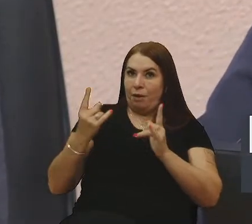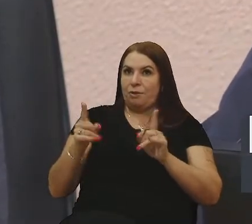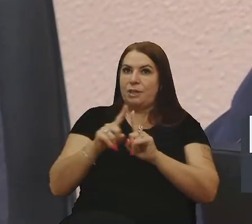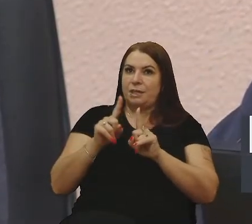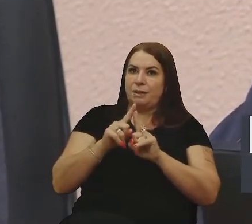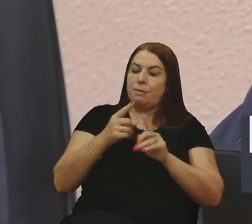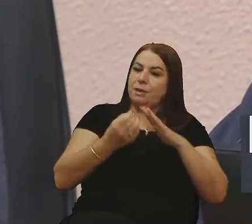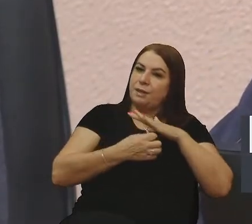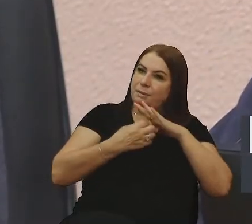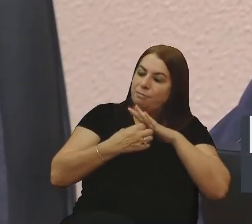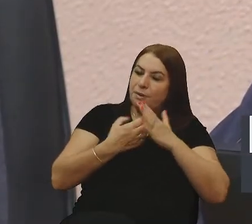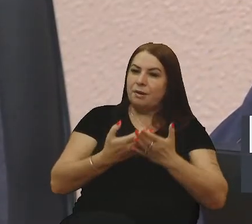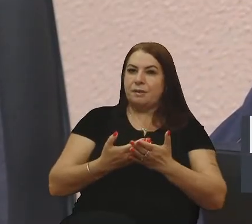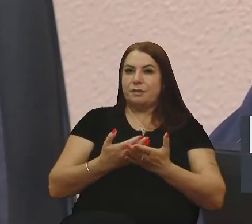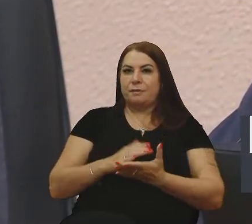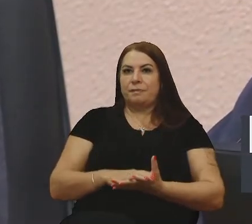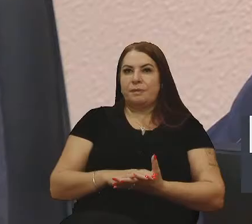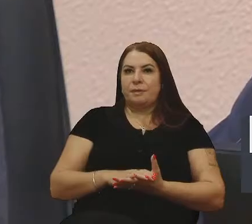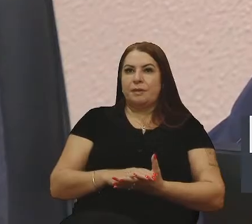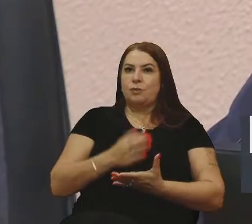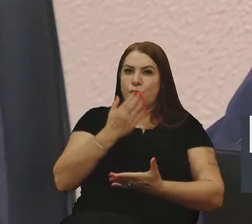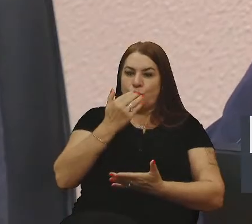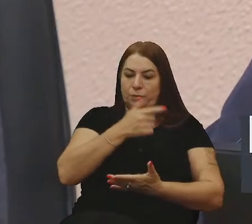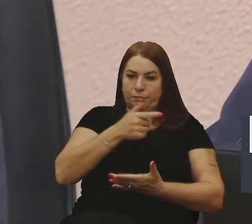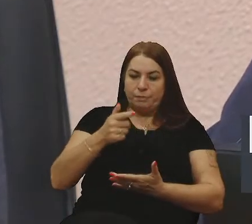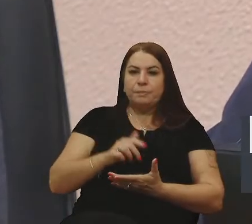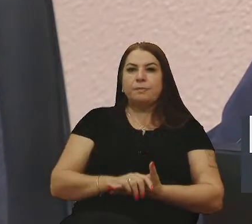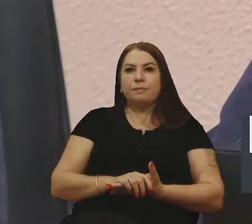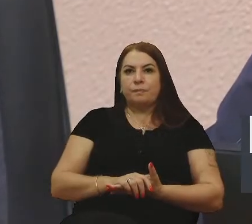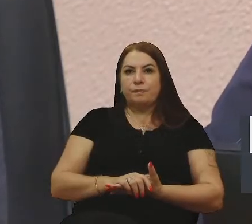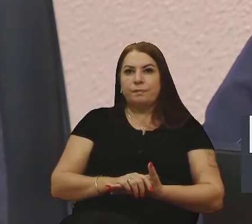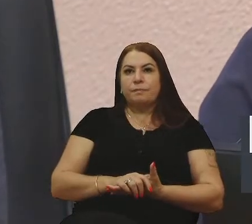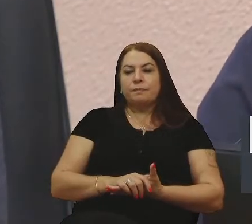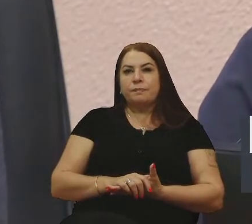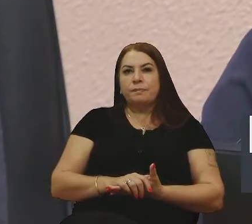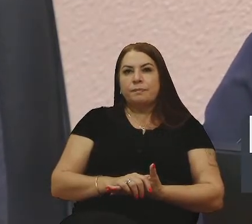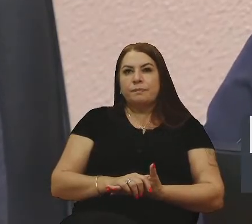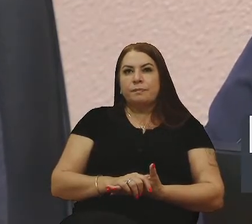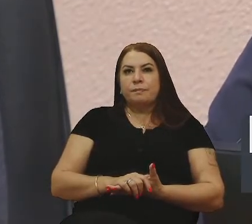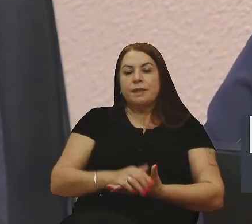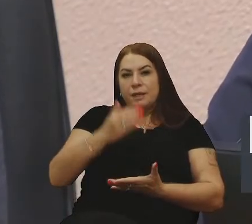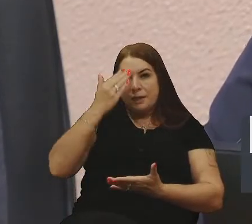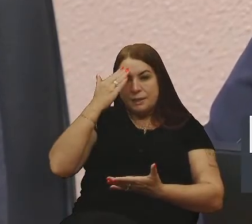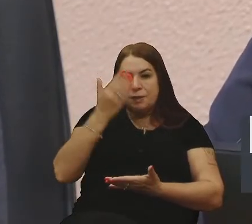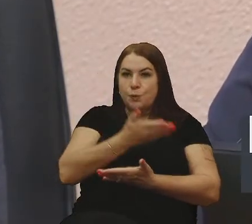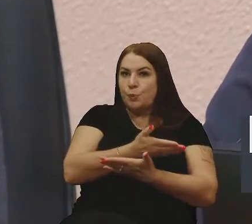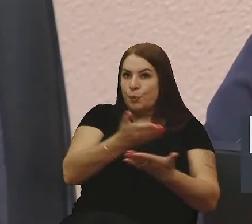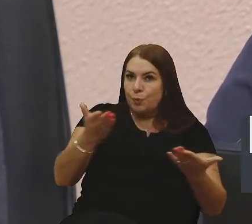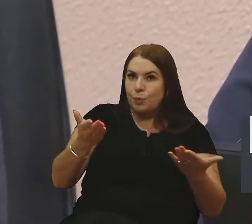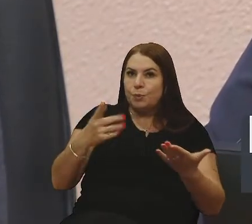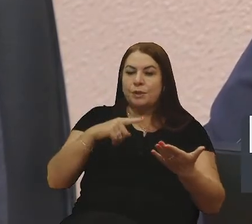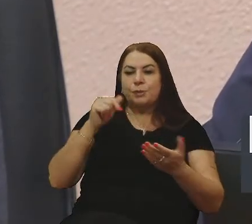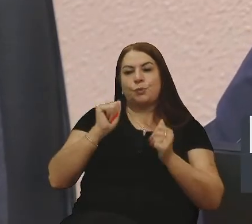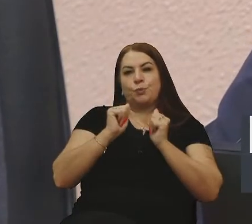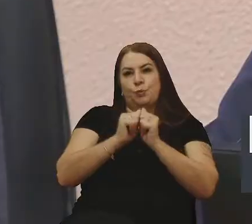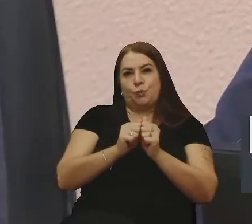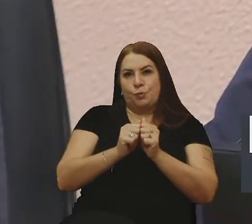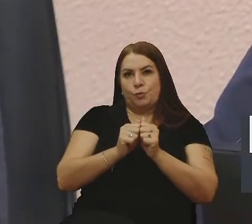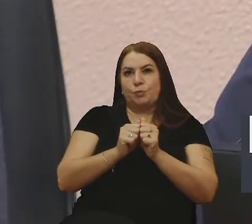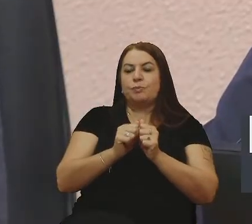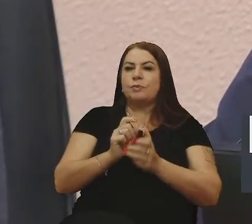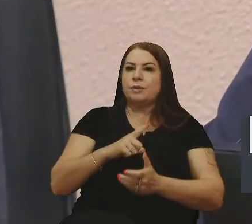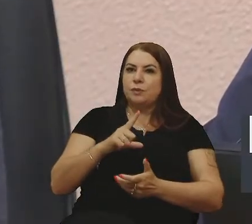em empresas de alimentação. Mas de agradecer a todos que estão aqui conosco. Nós